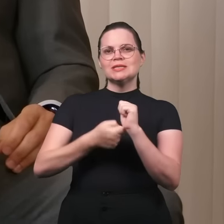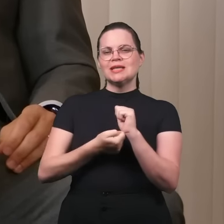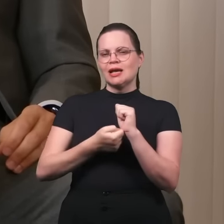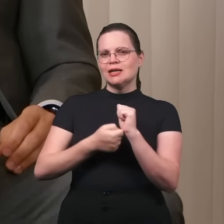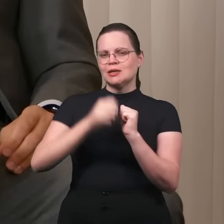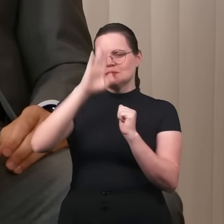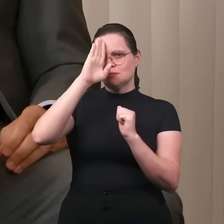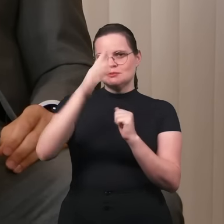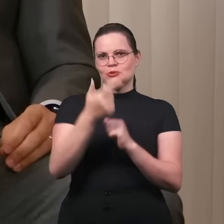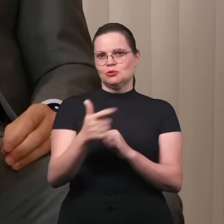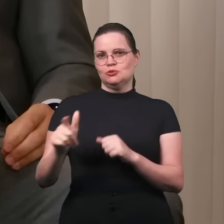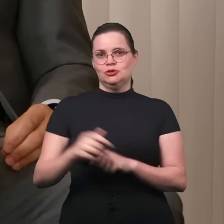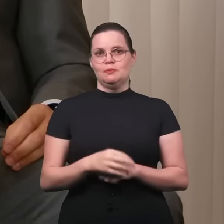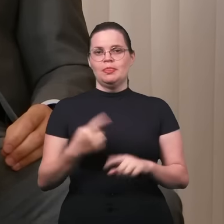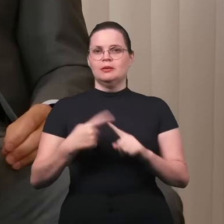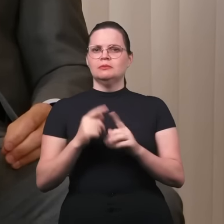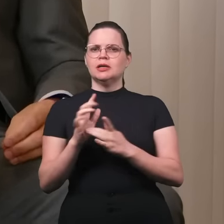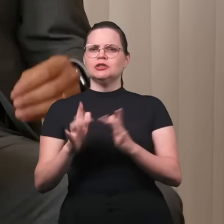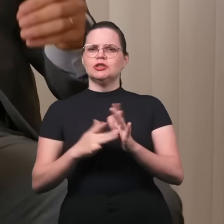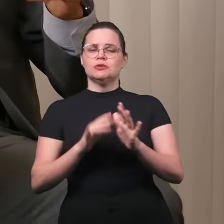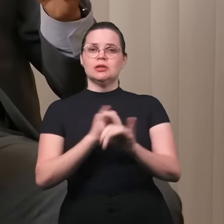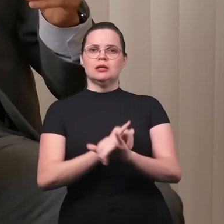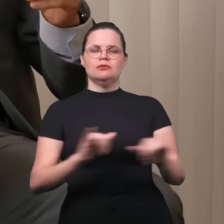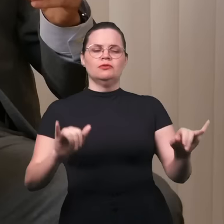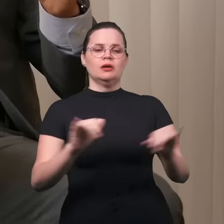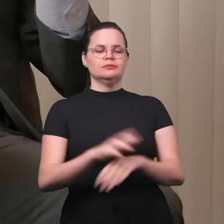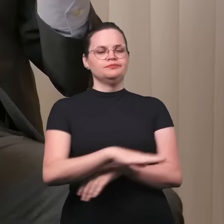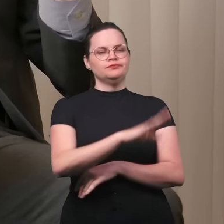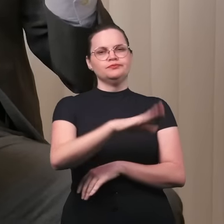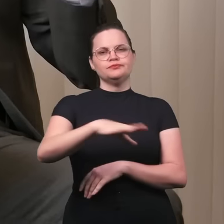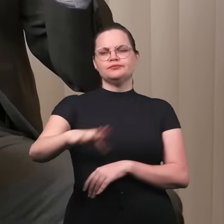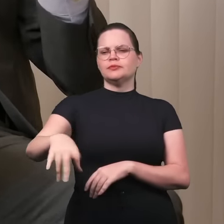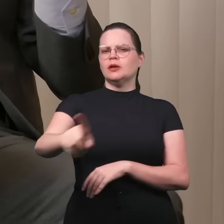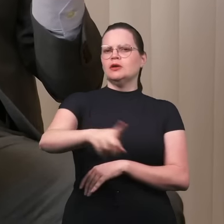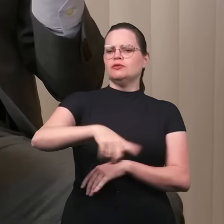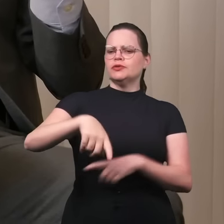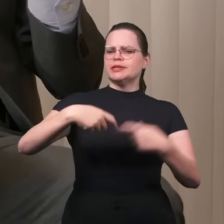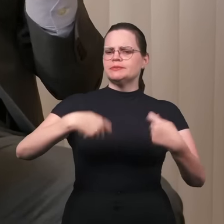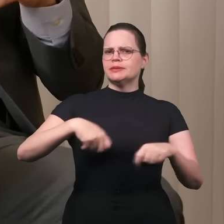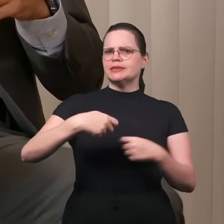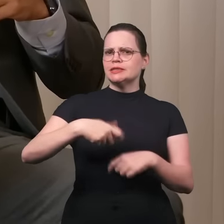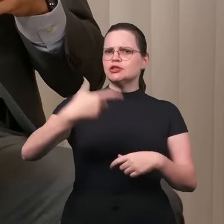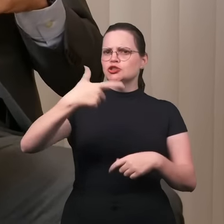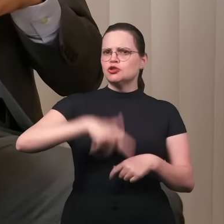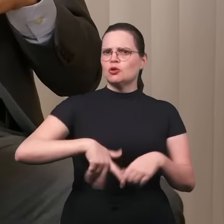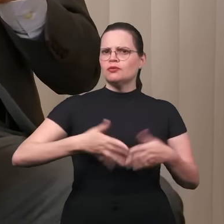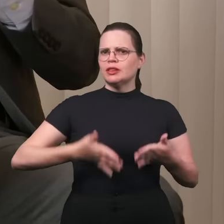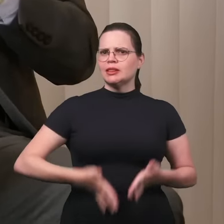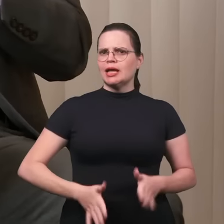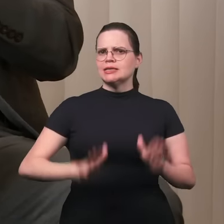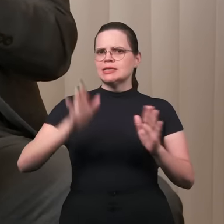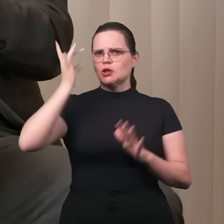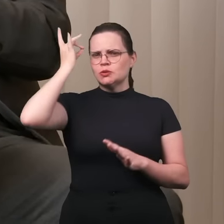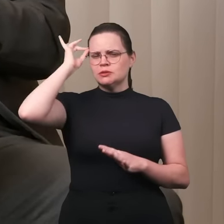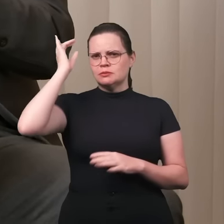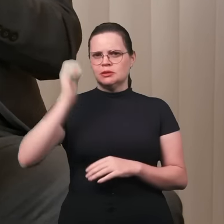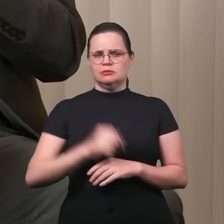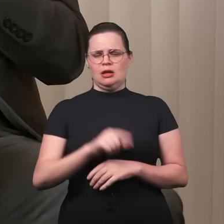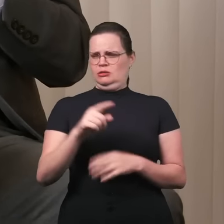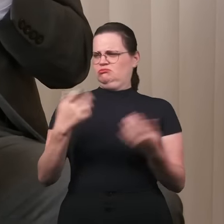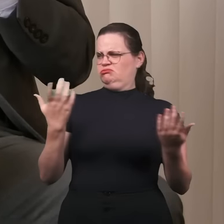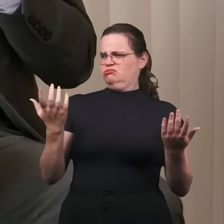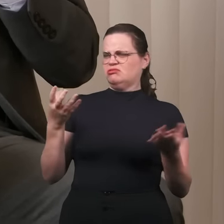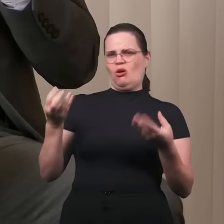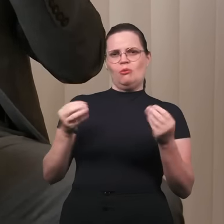obra. Jesus ele vai dizer assim, olha, é necessário nascer do Espírito. Então, isso que o pastor Emerson